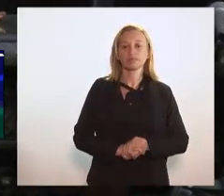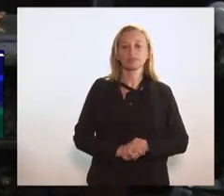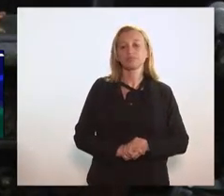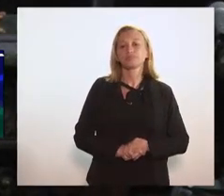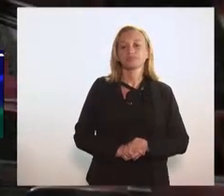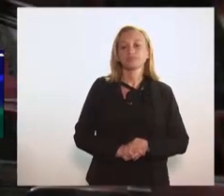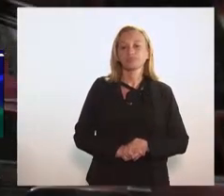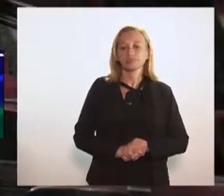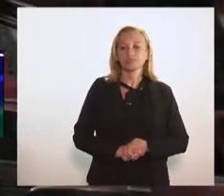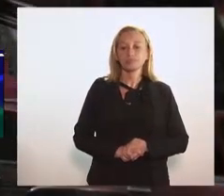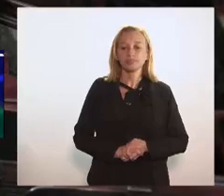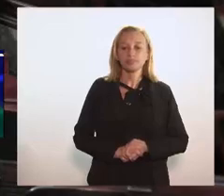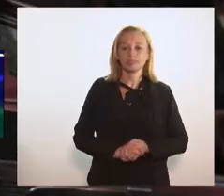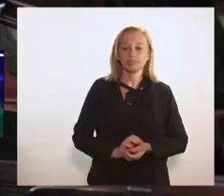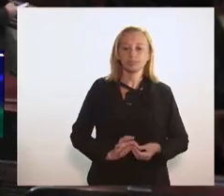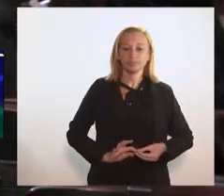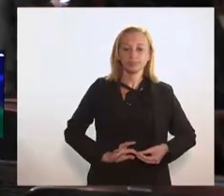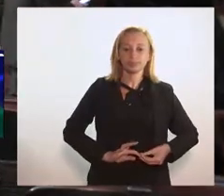regimentais.